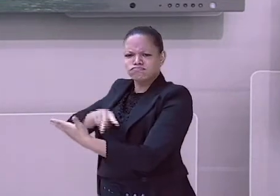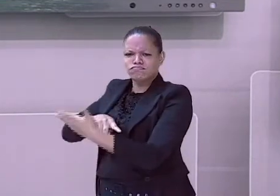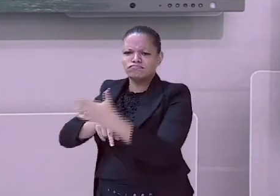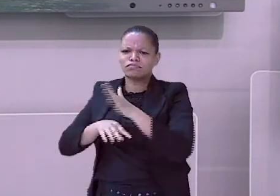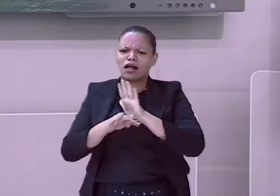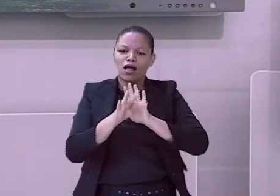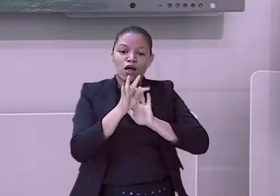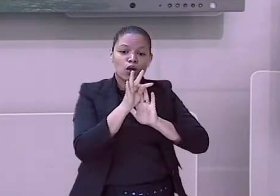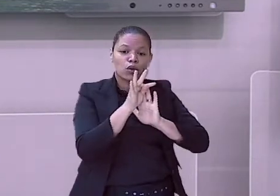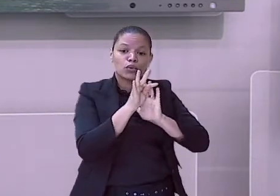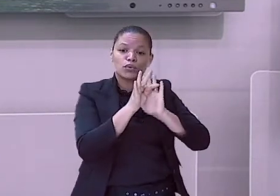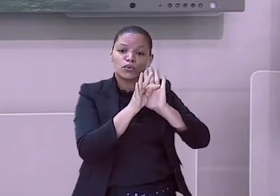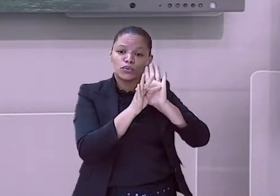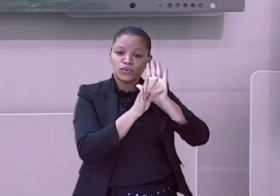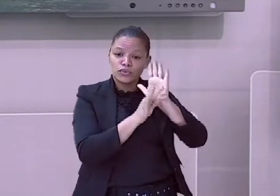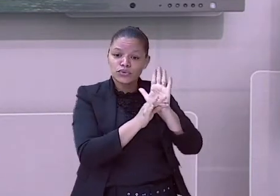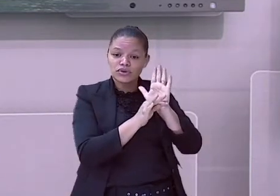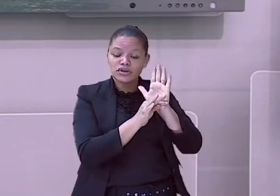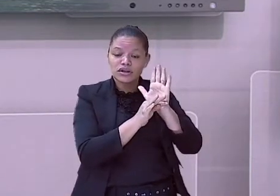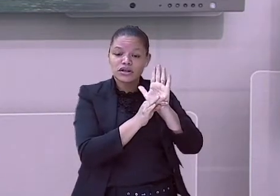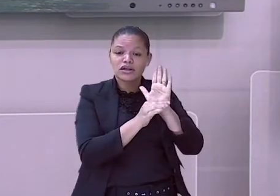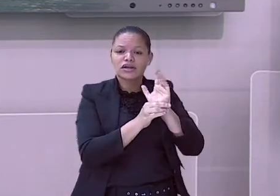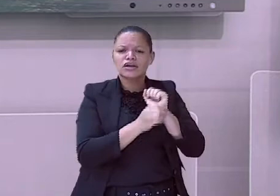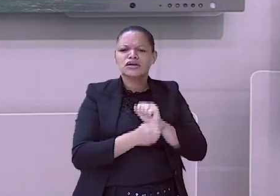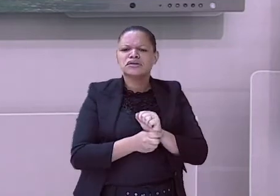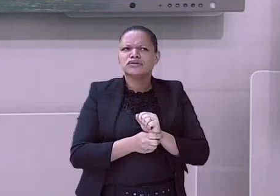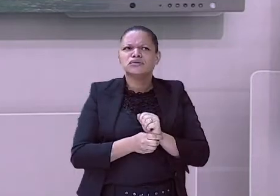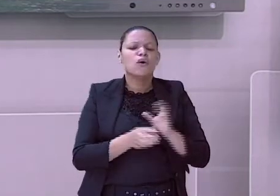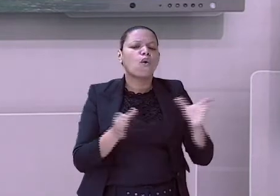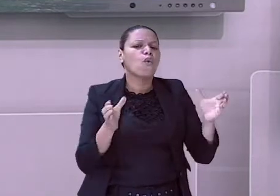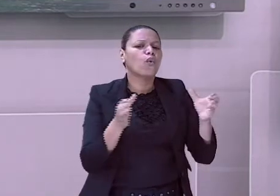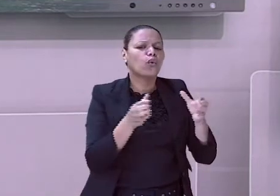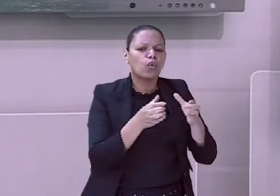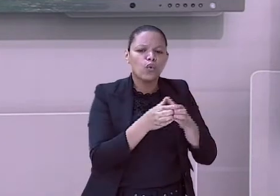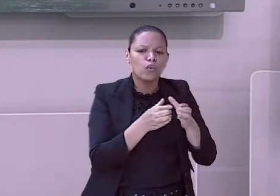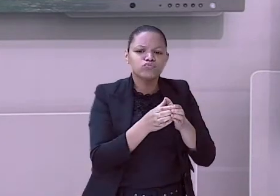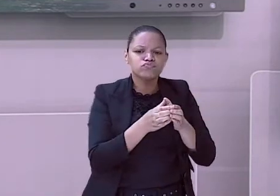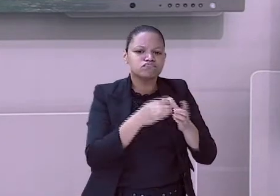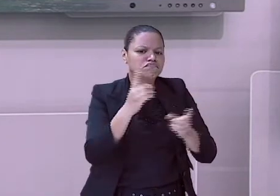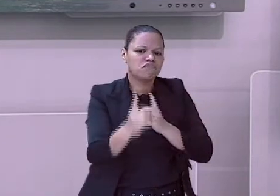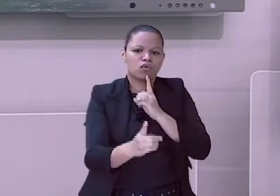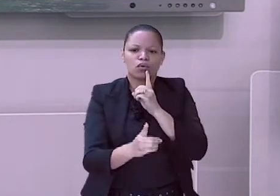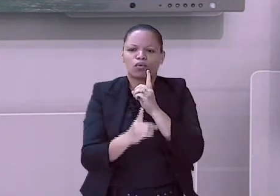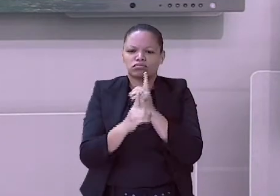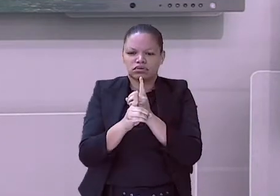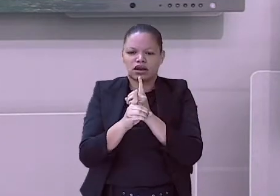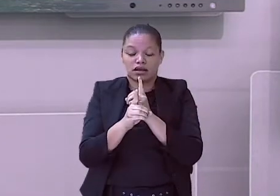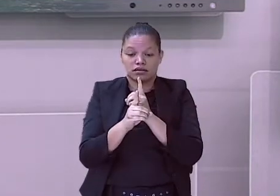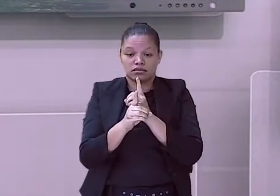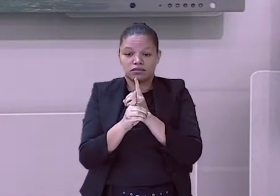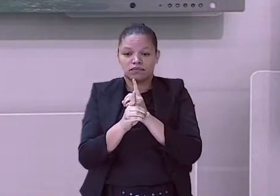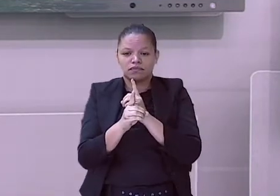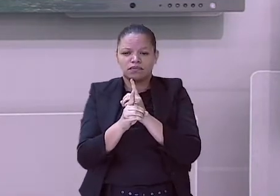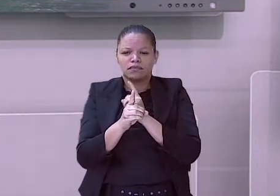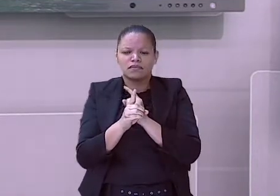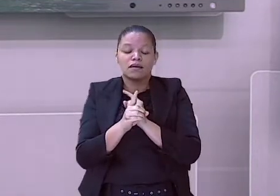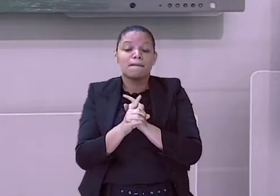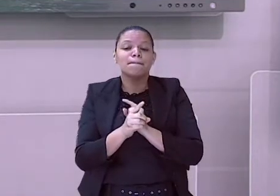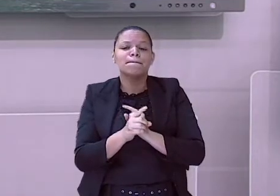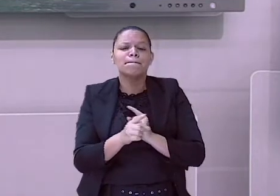uma fonte bem segura. Acredito eu que para ser elaborado